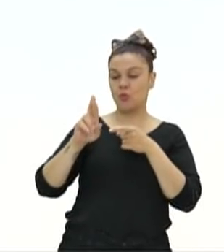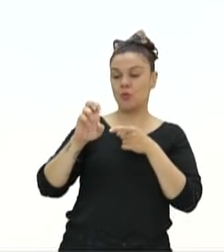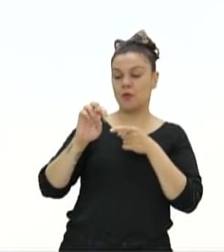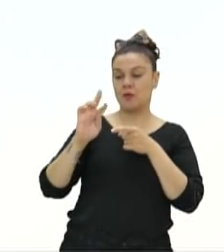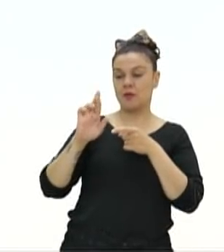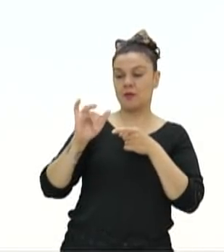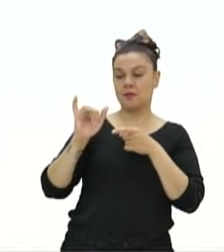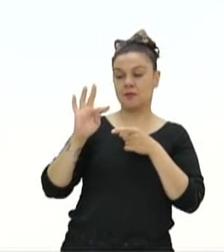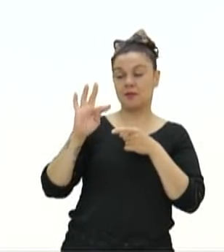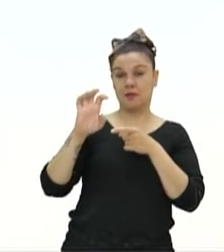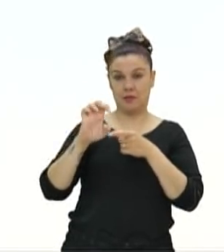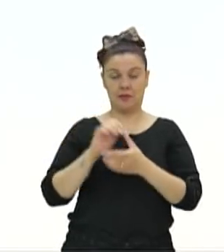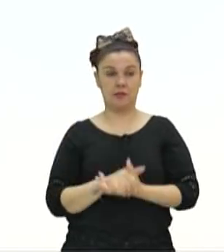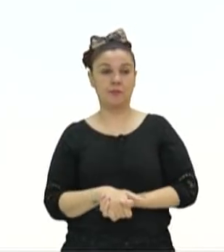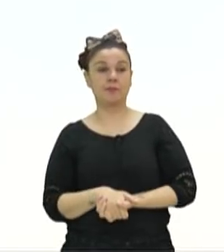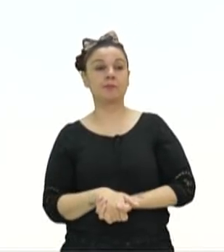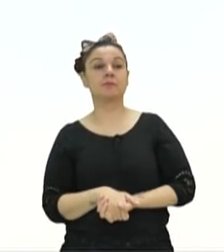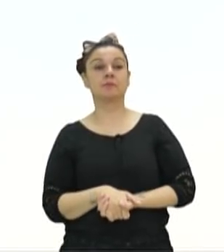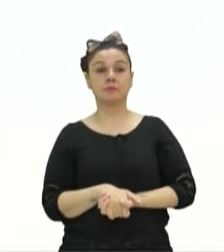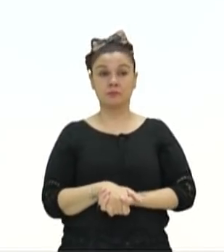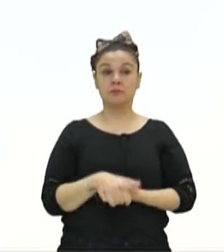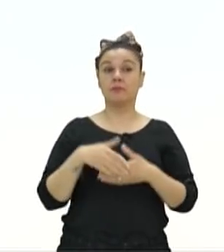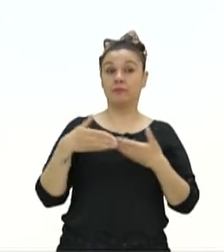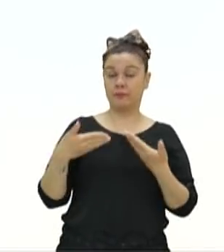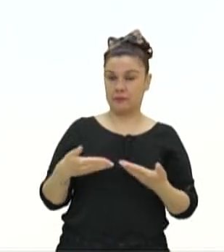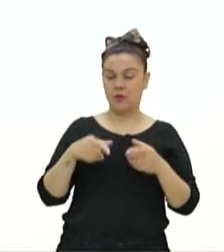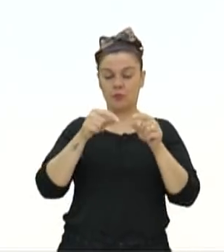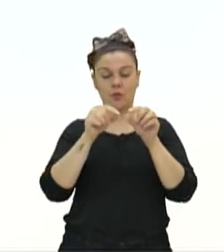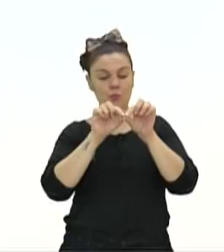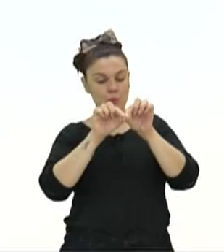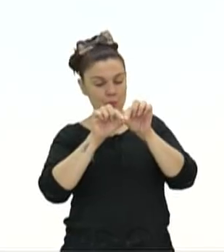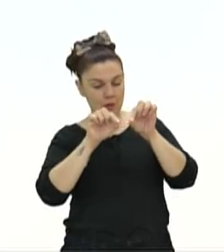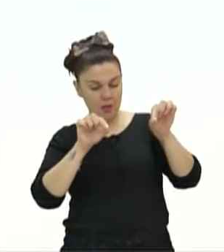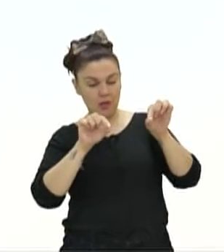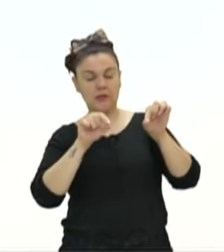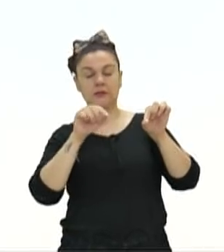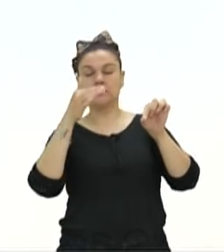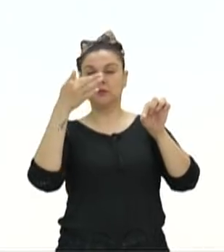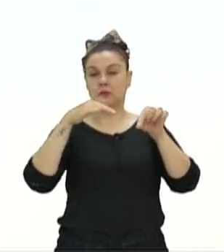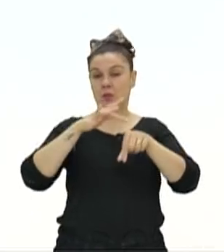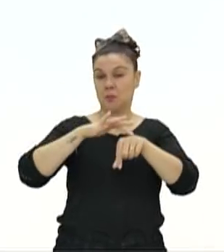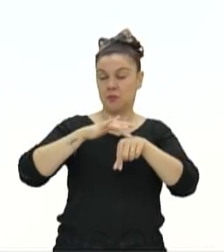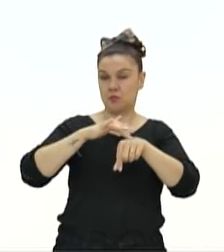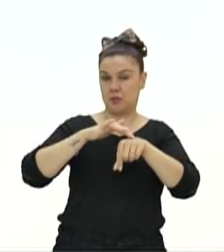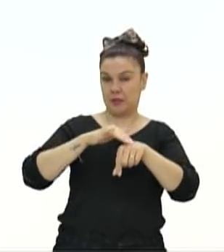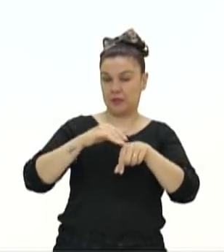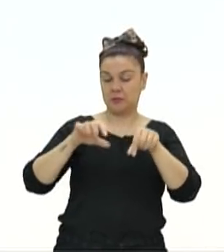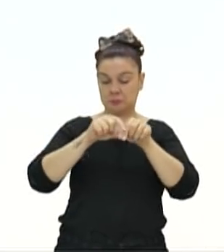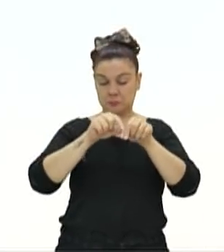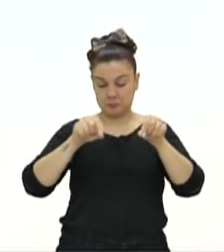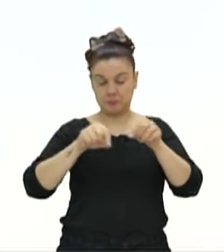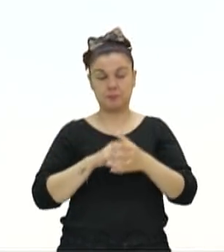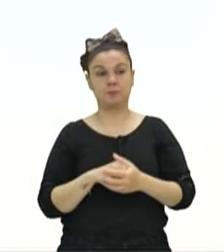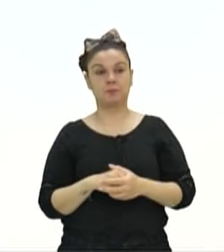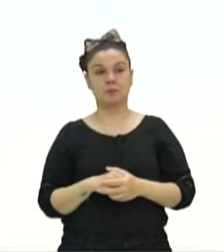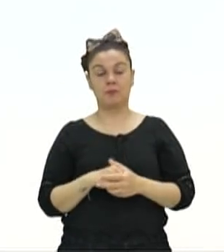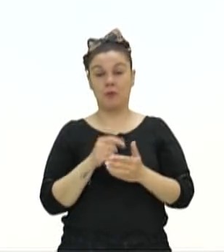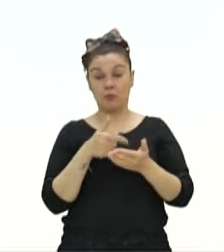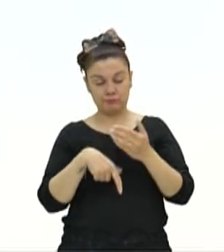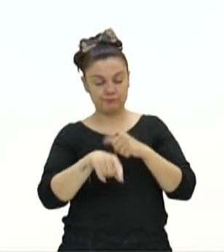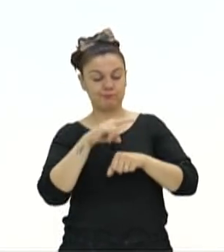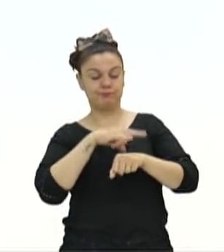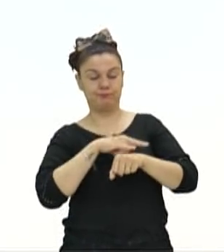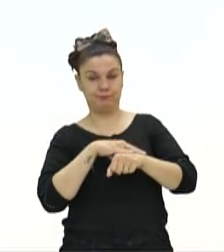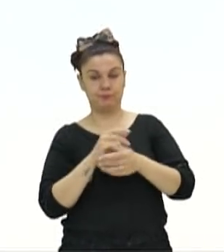uretrite. Como o próprio nome já sugere, ela é a inflamação, a infecção da uretra, né, desse canal por onde sai a